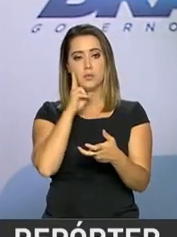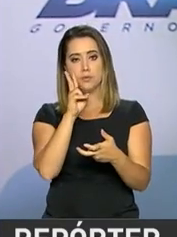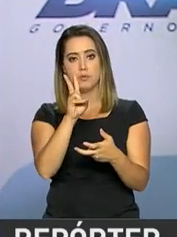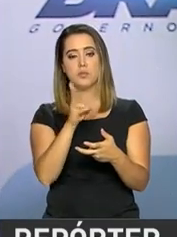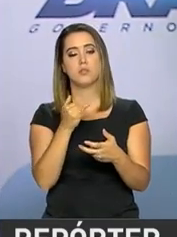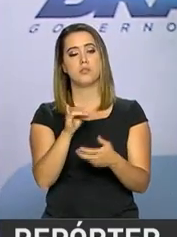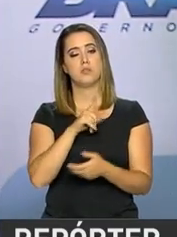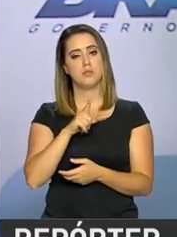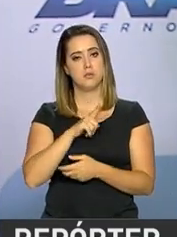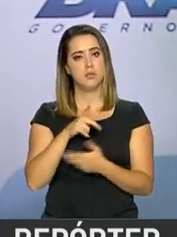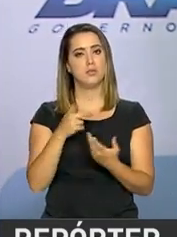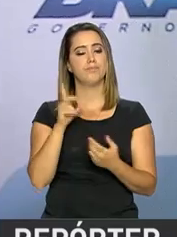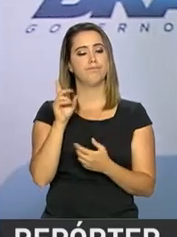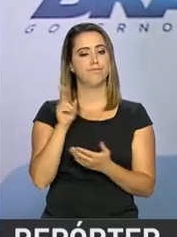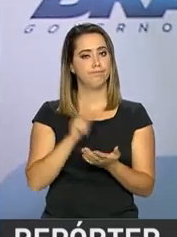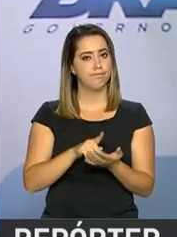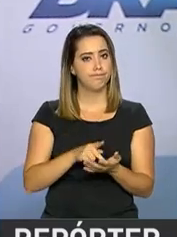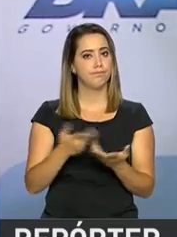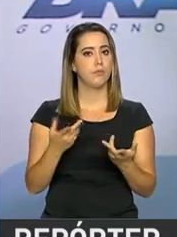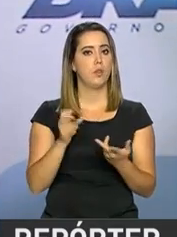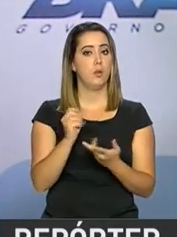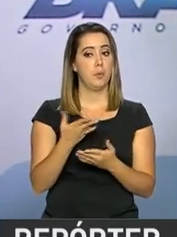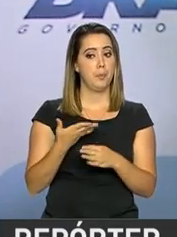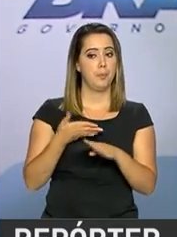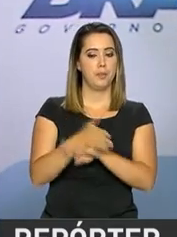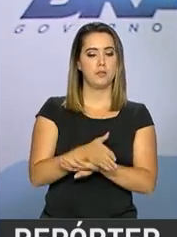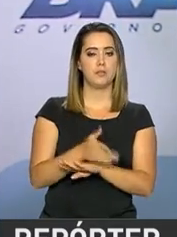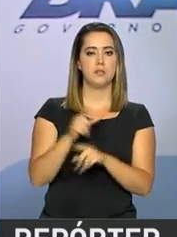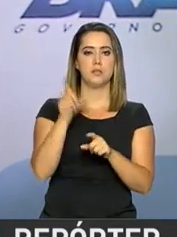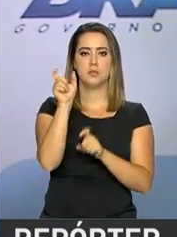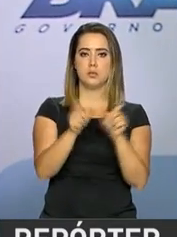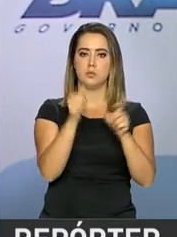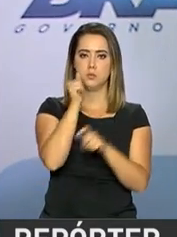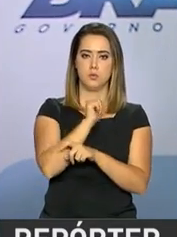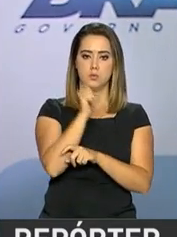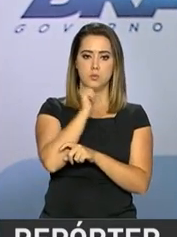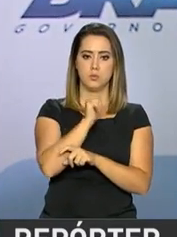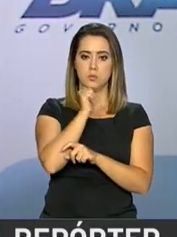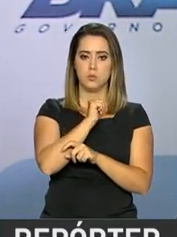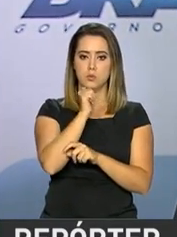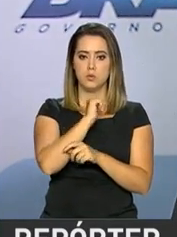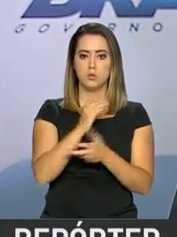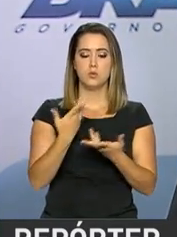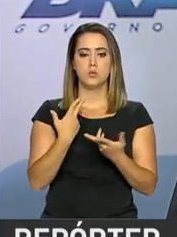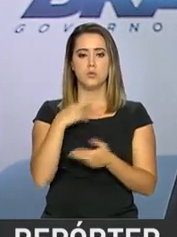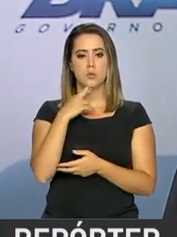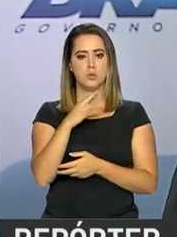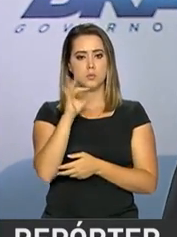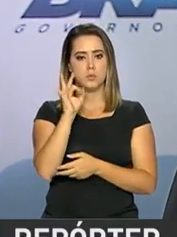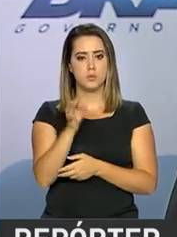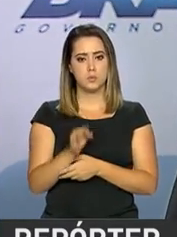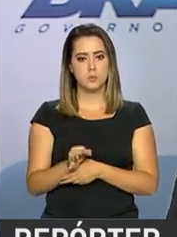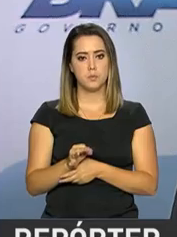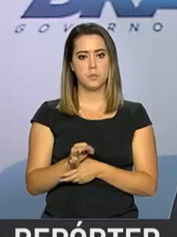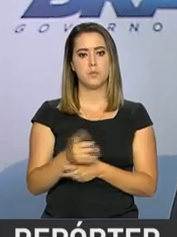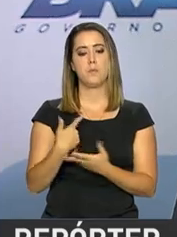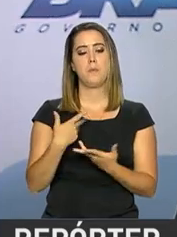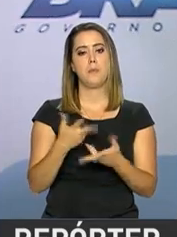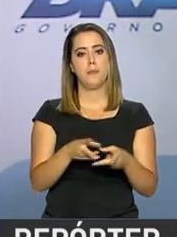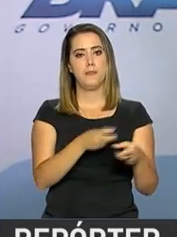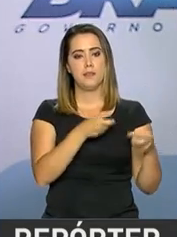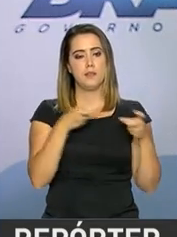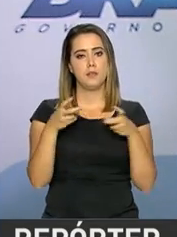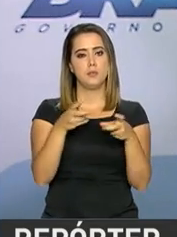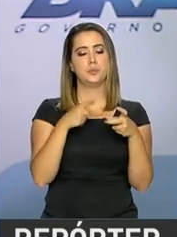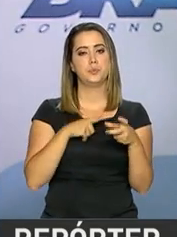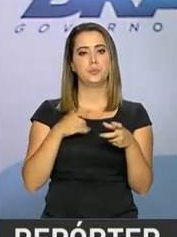autoexame, para dar mais acesso às mulheres a uma resolutividade das suspeitas que